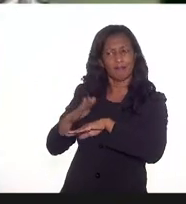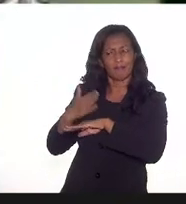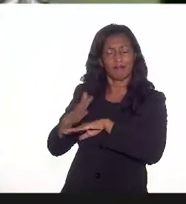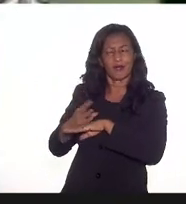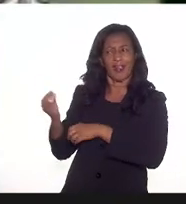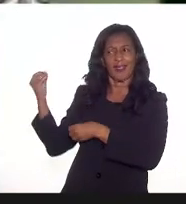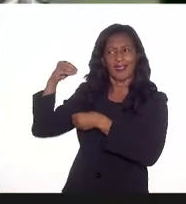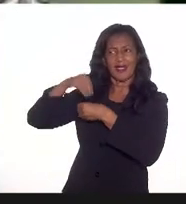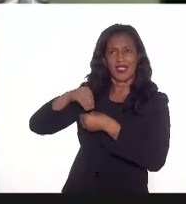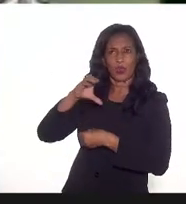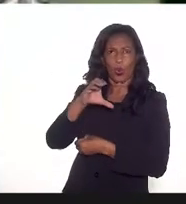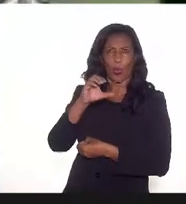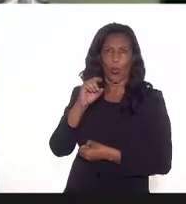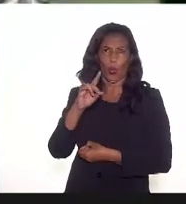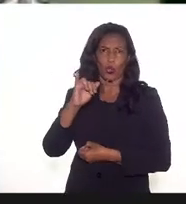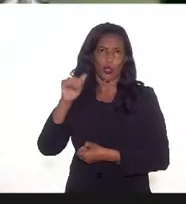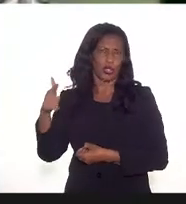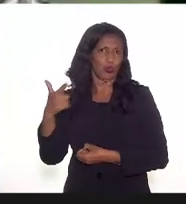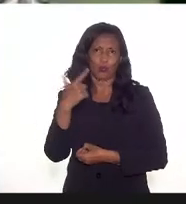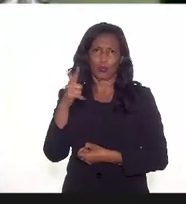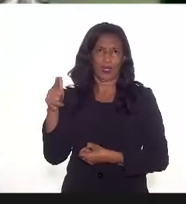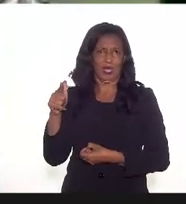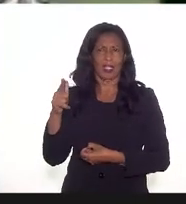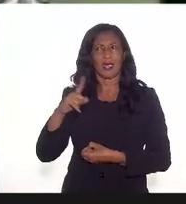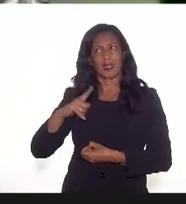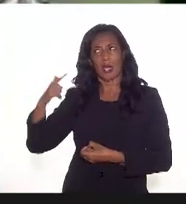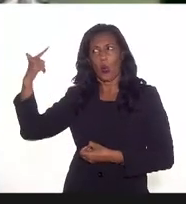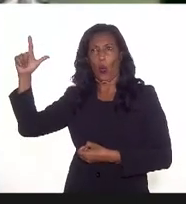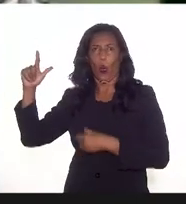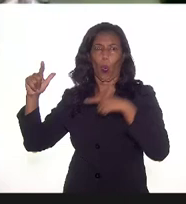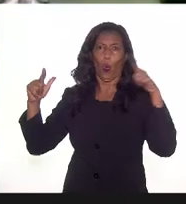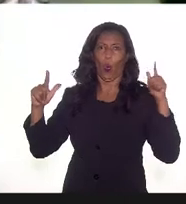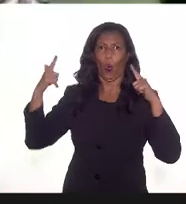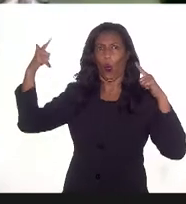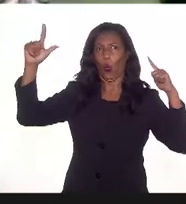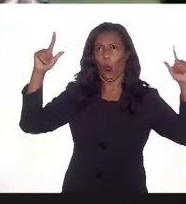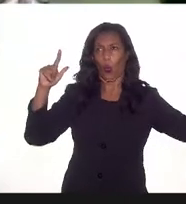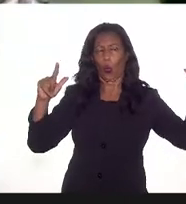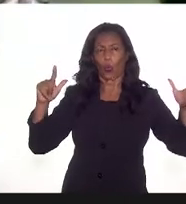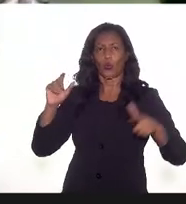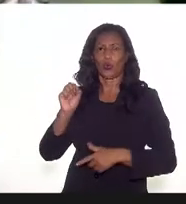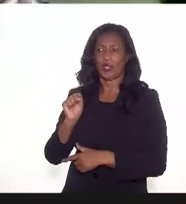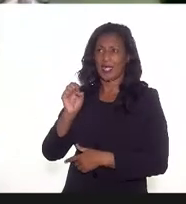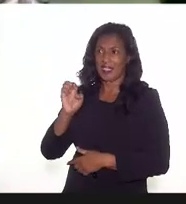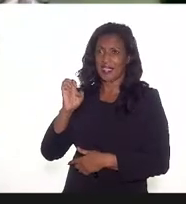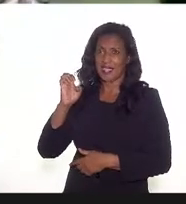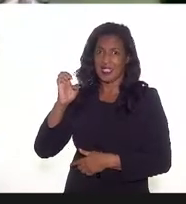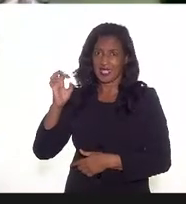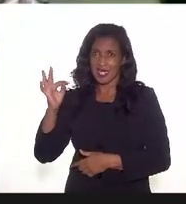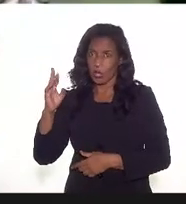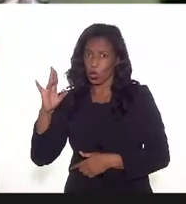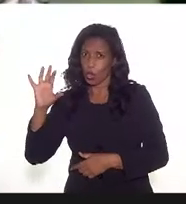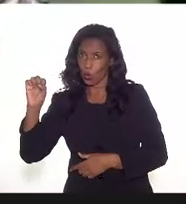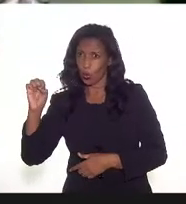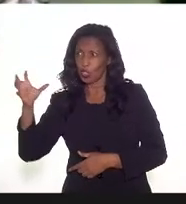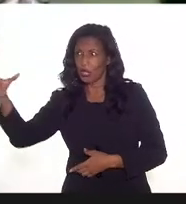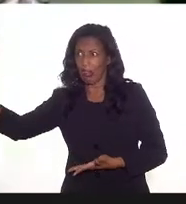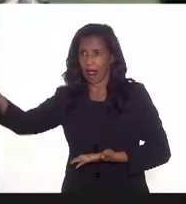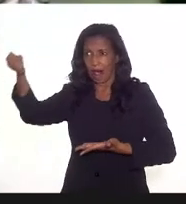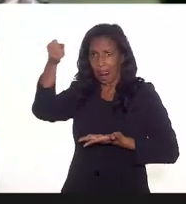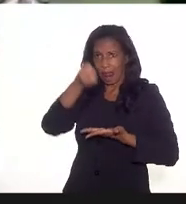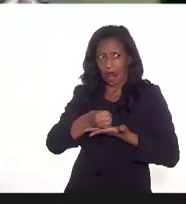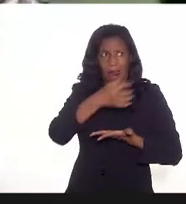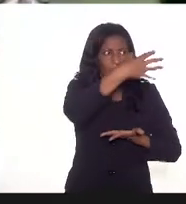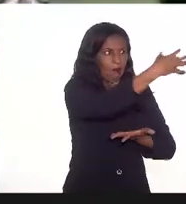Existe, sim, servidores do Estado de outras entidades que são locados aqui na